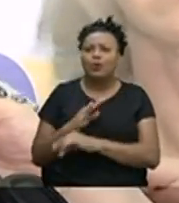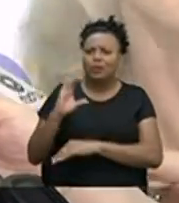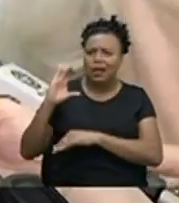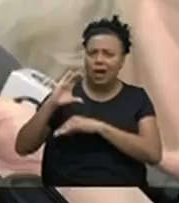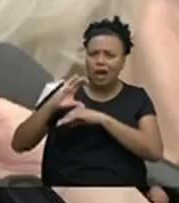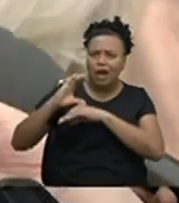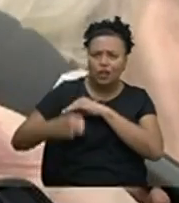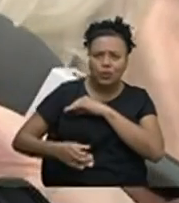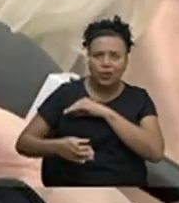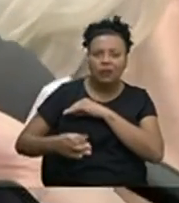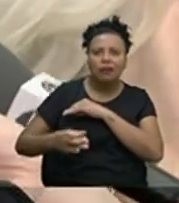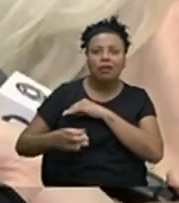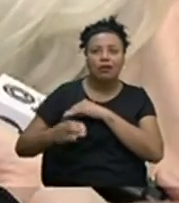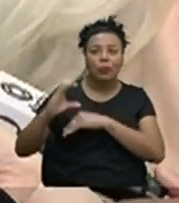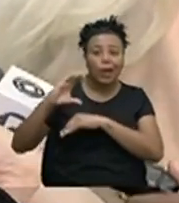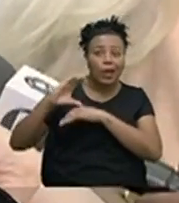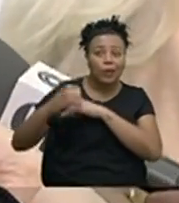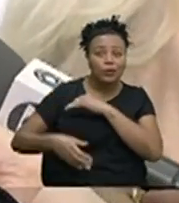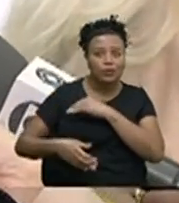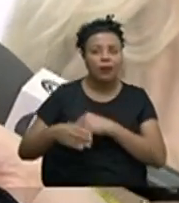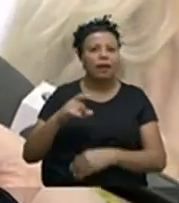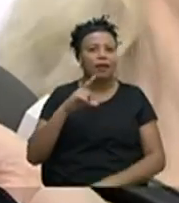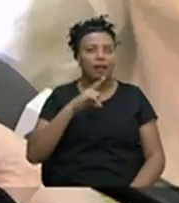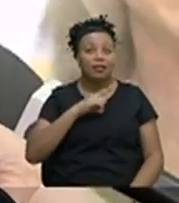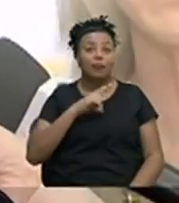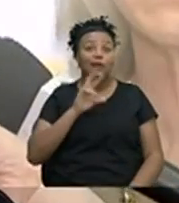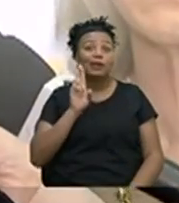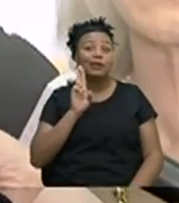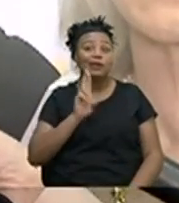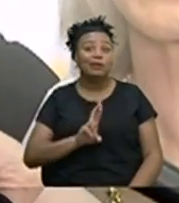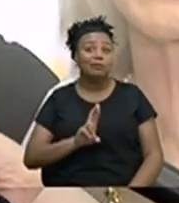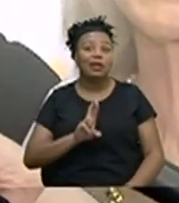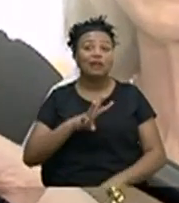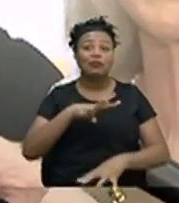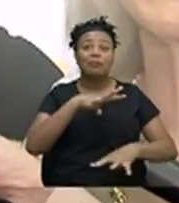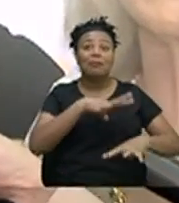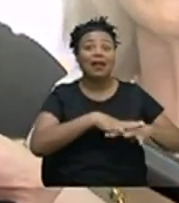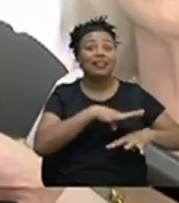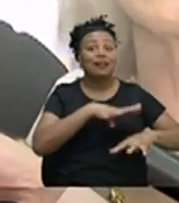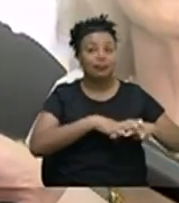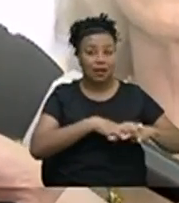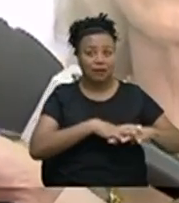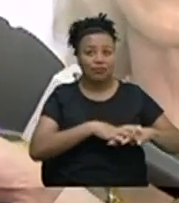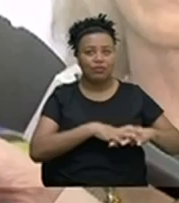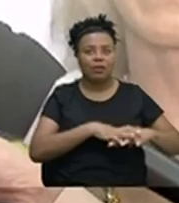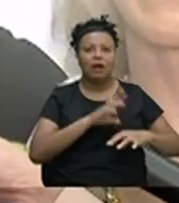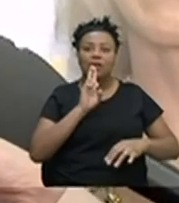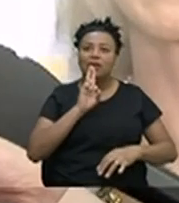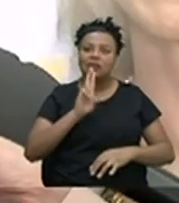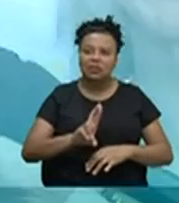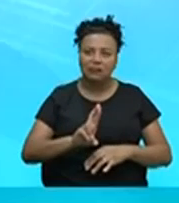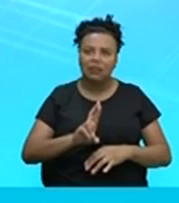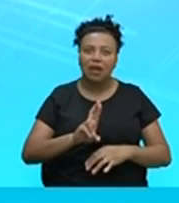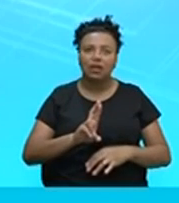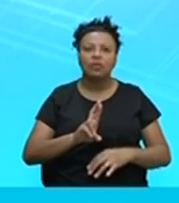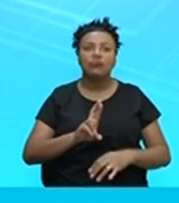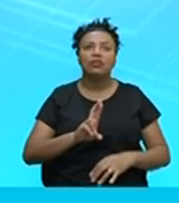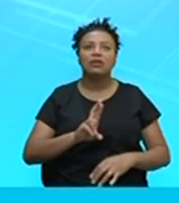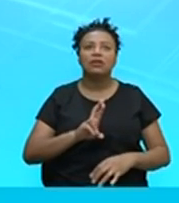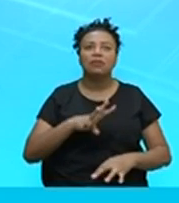Cachoeirinha. Cachoeirinha, nós temos um resultado matemático. O resultado de